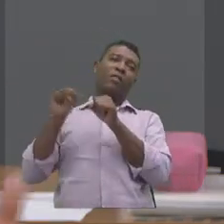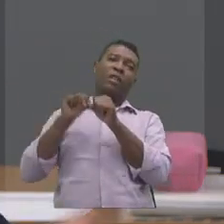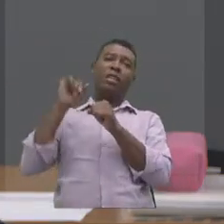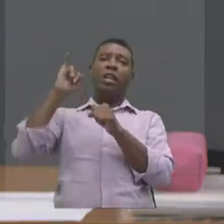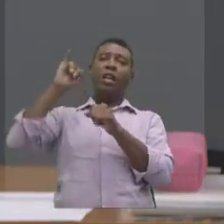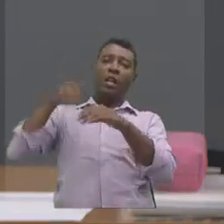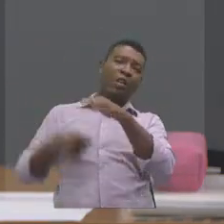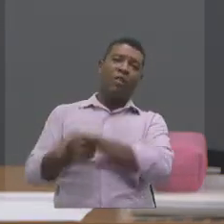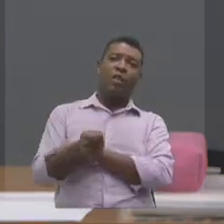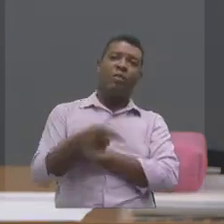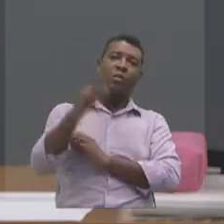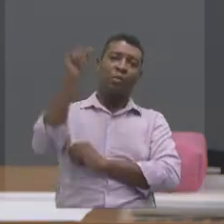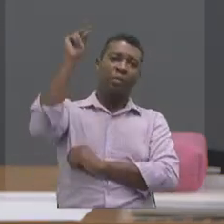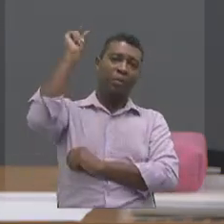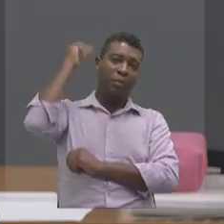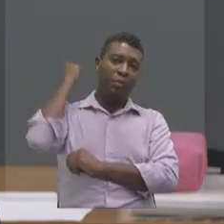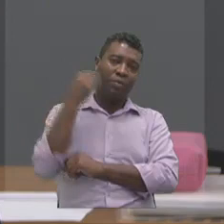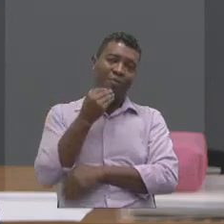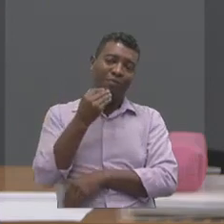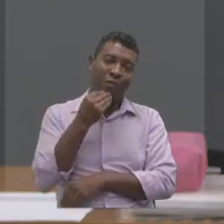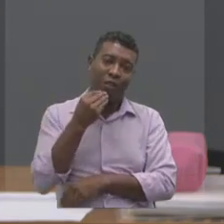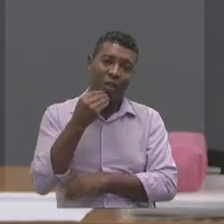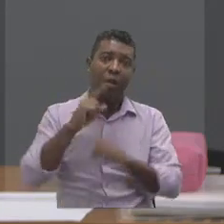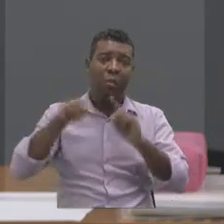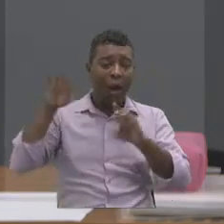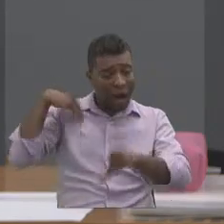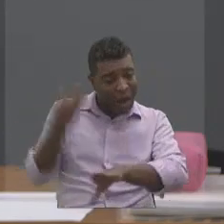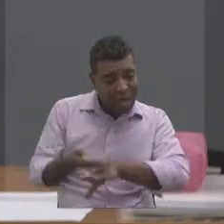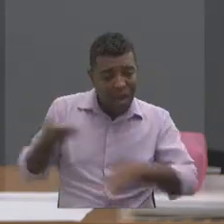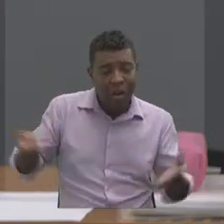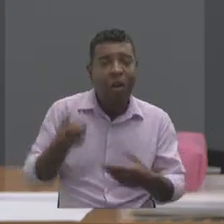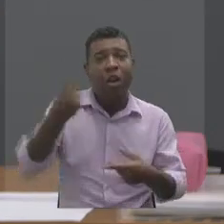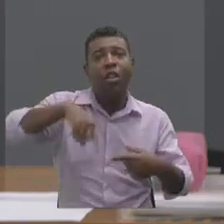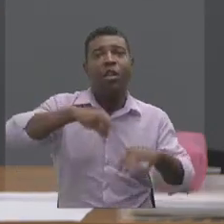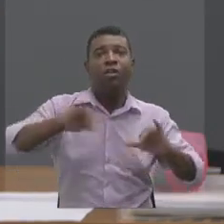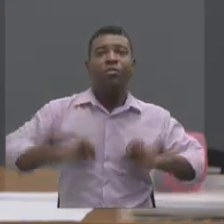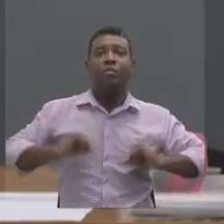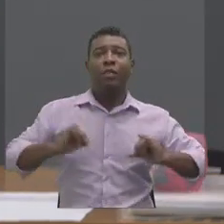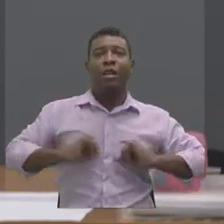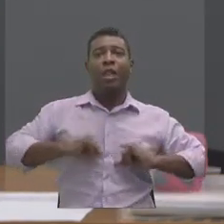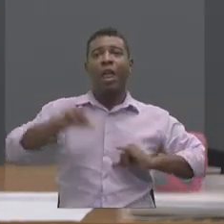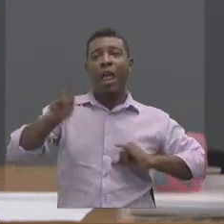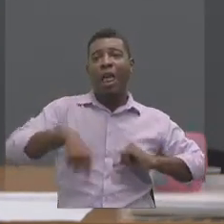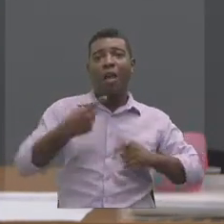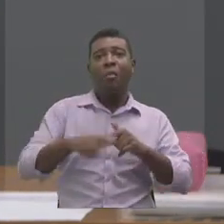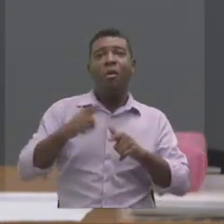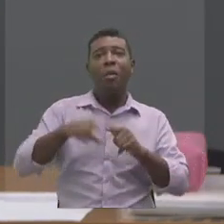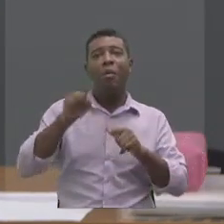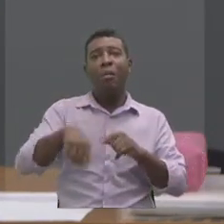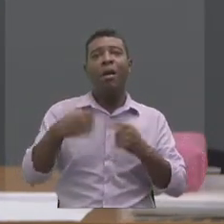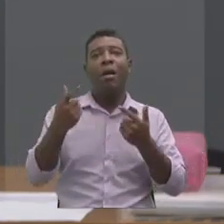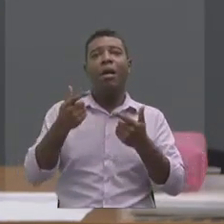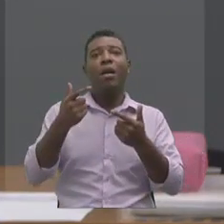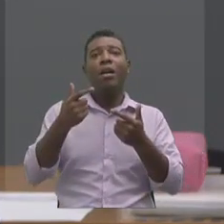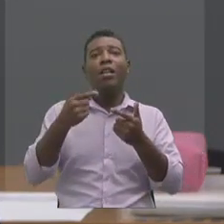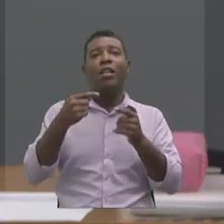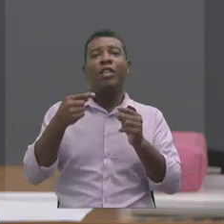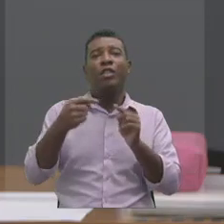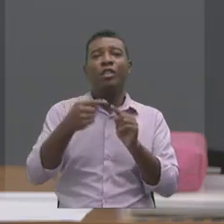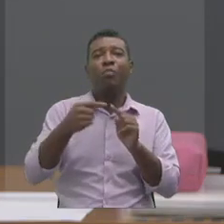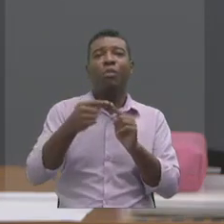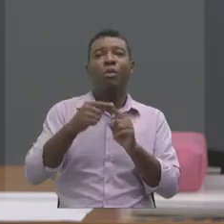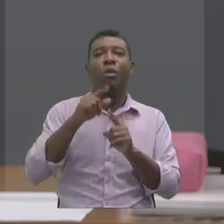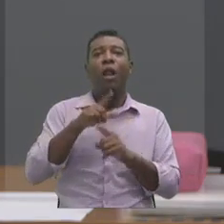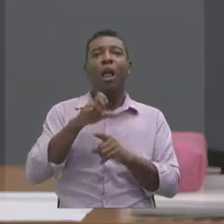recurso então assim infelizmente a gente ainda sofre com esse tipo de matéria leviano aqui no né enfim por todo o país é em relação